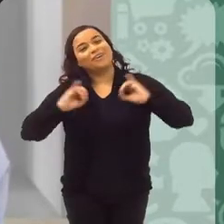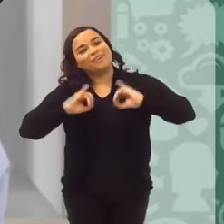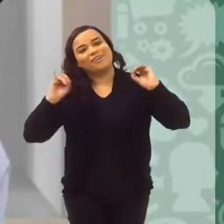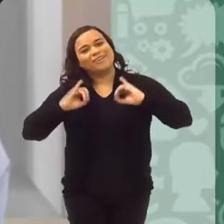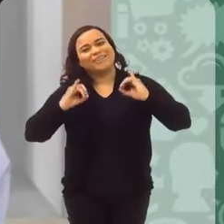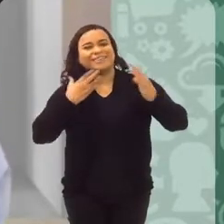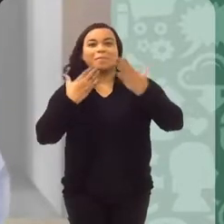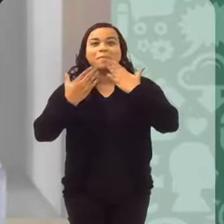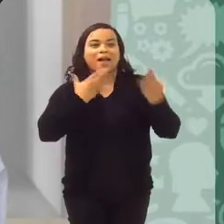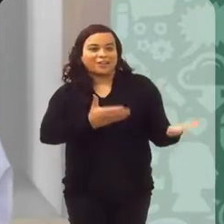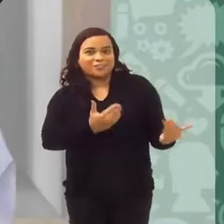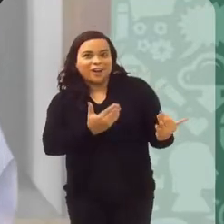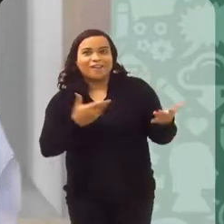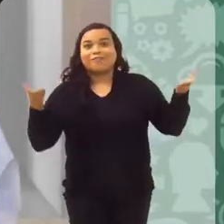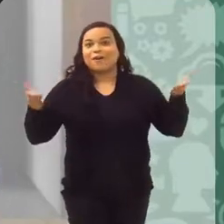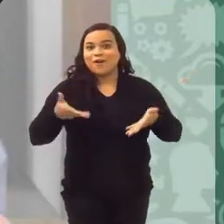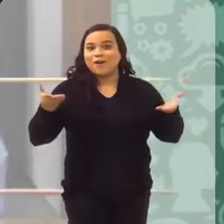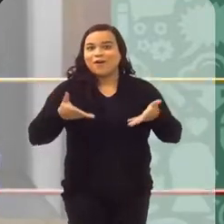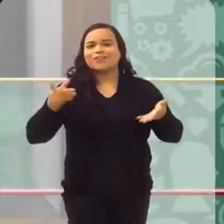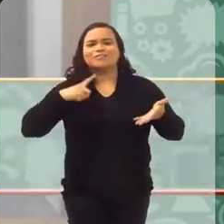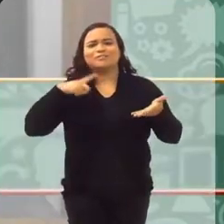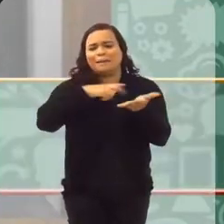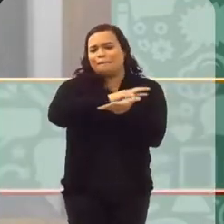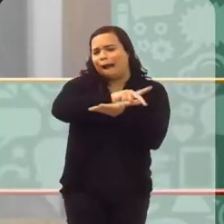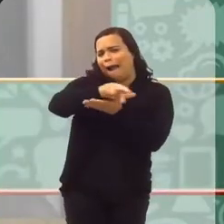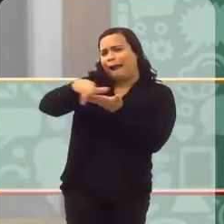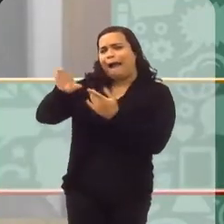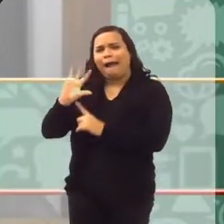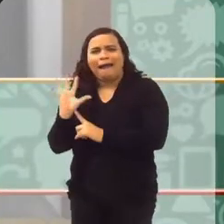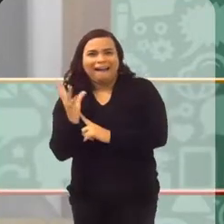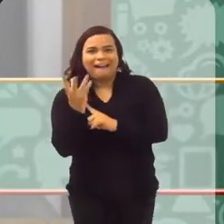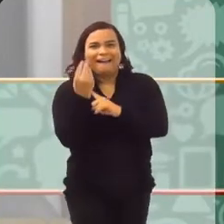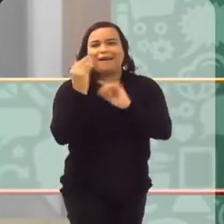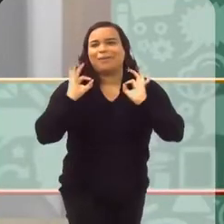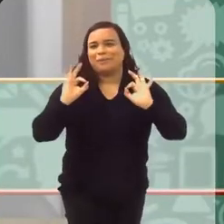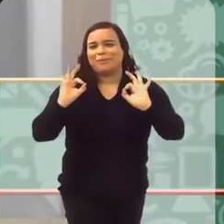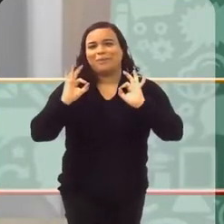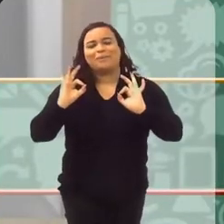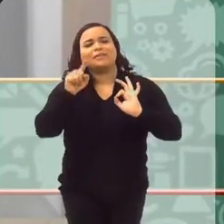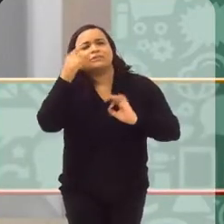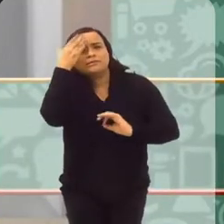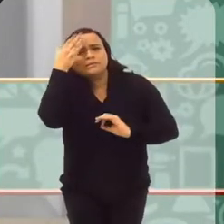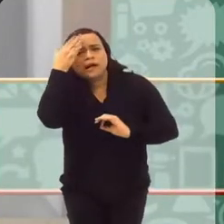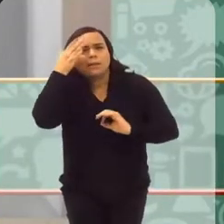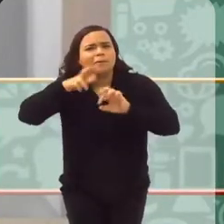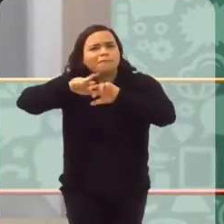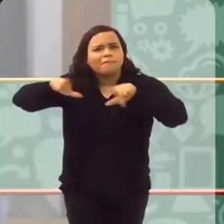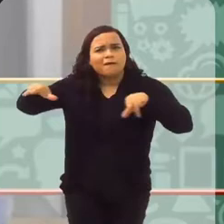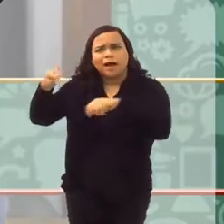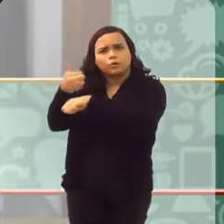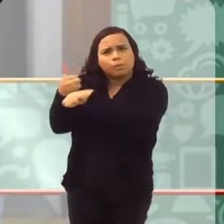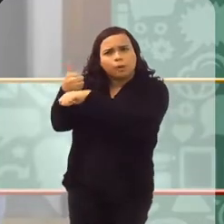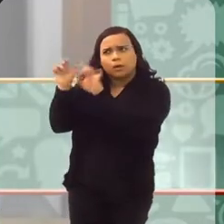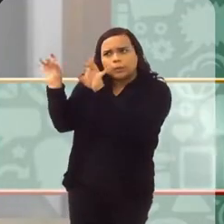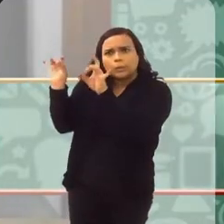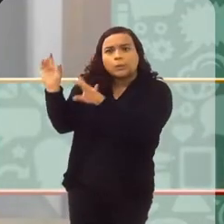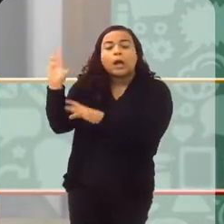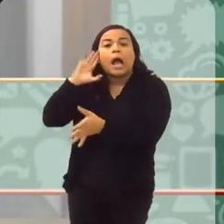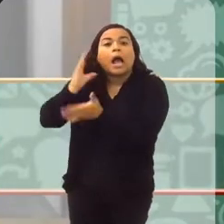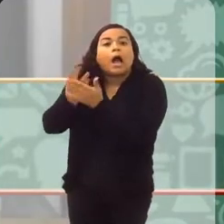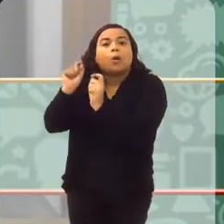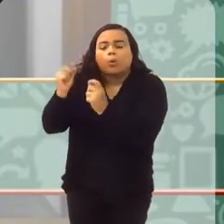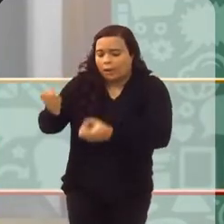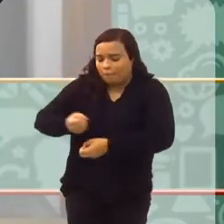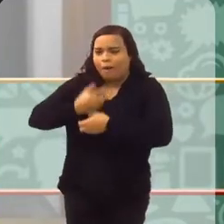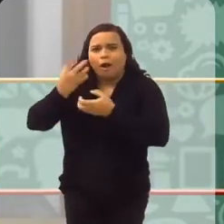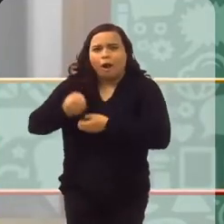Olá, o Papo de Juventude de hoje está recheado de arte. Você sabia que muitos especialistas acreditam que a poesia, a